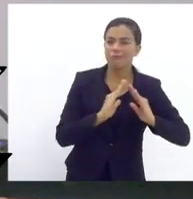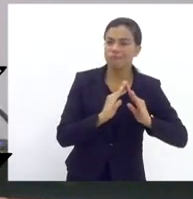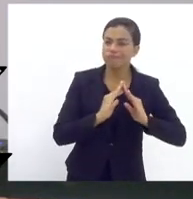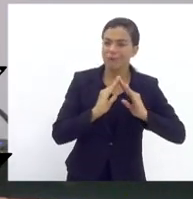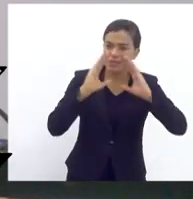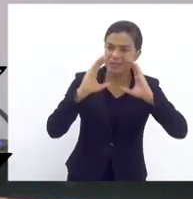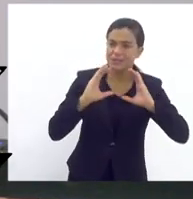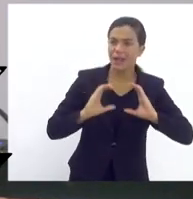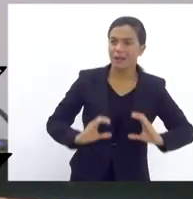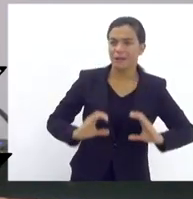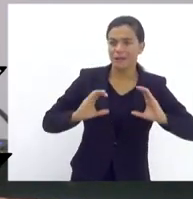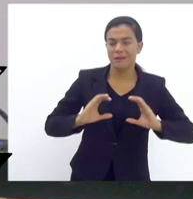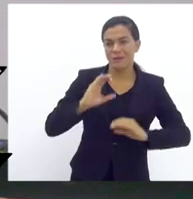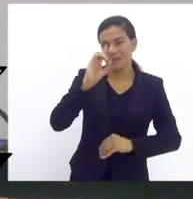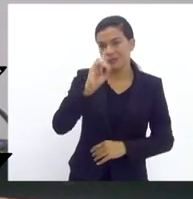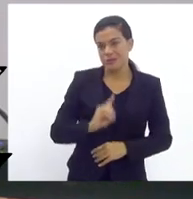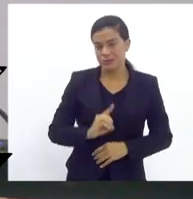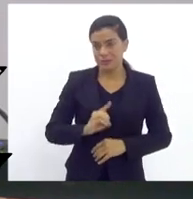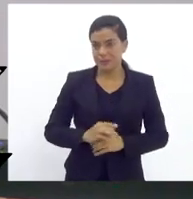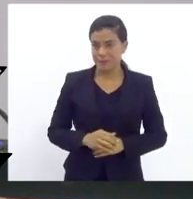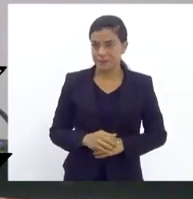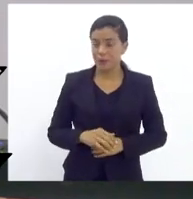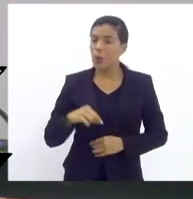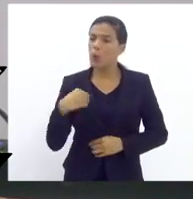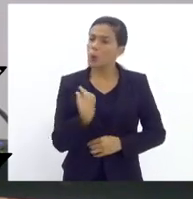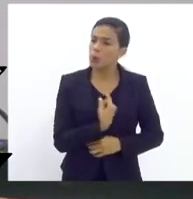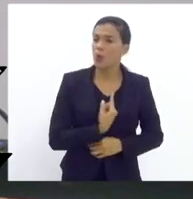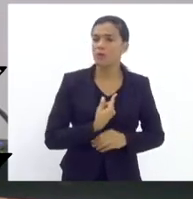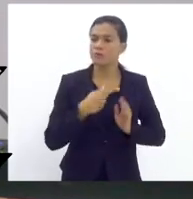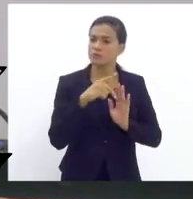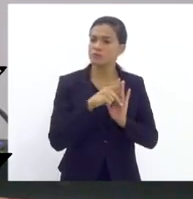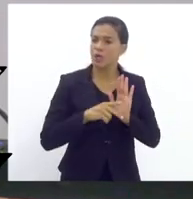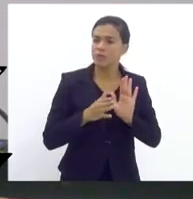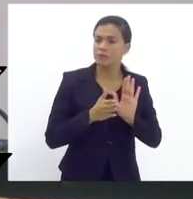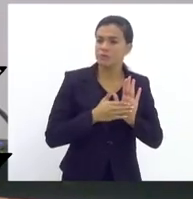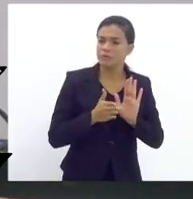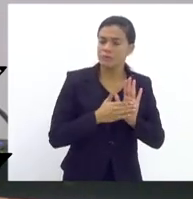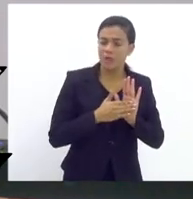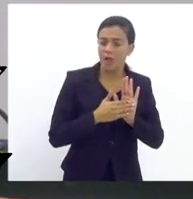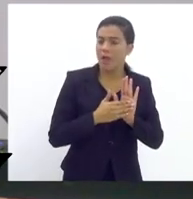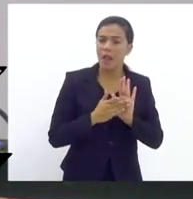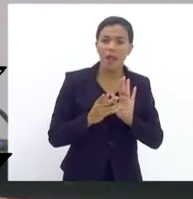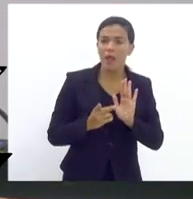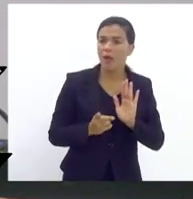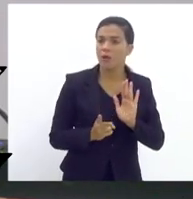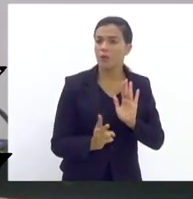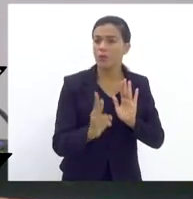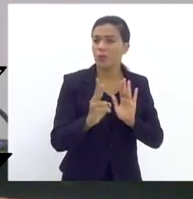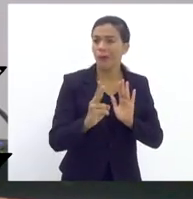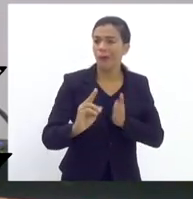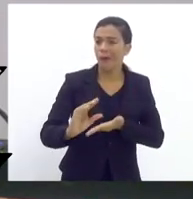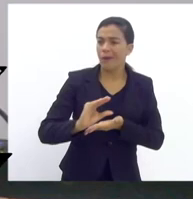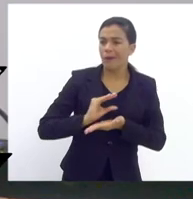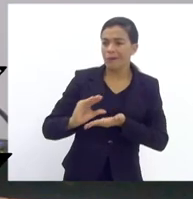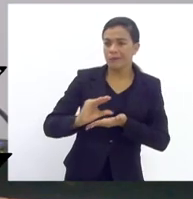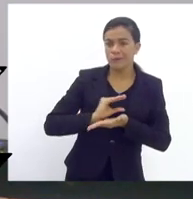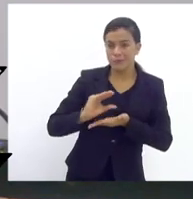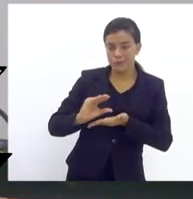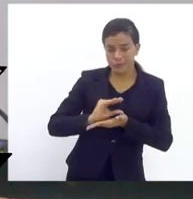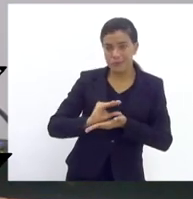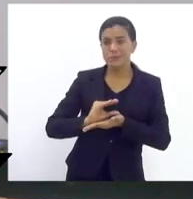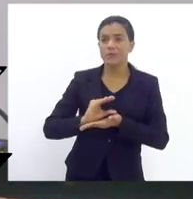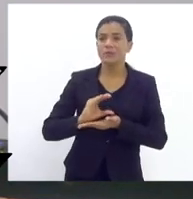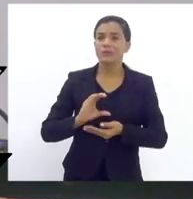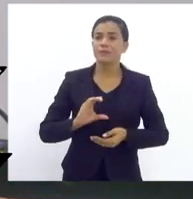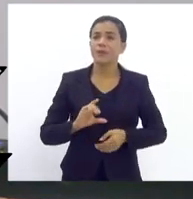cidadania que tem direito o nosso projeto ele é mantido com recursos obtidos nas ações civis públicas e